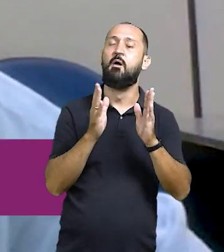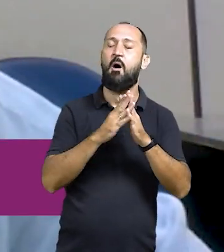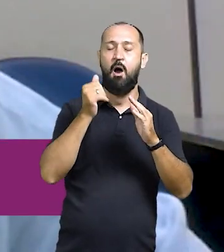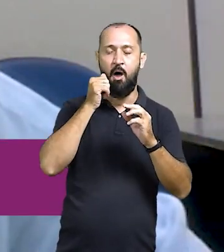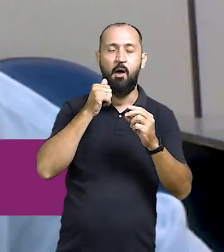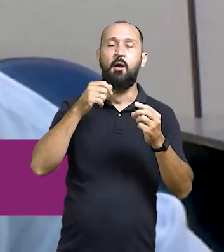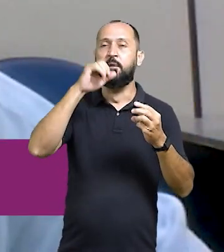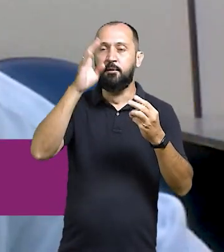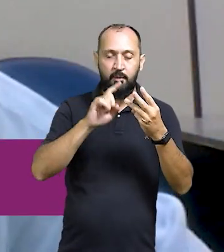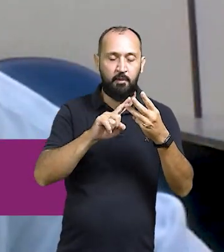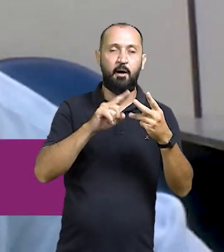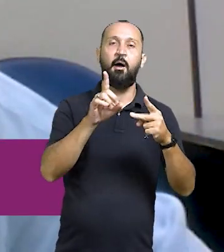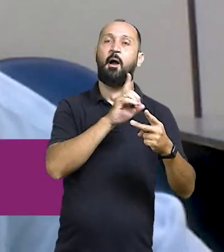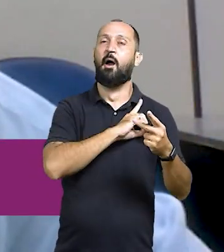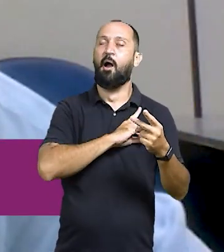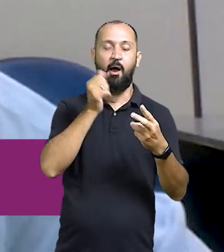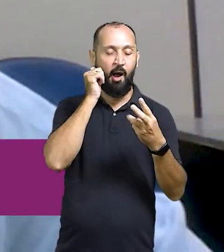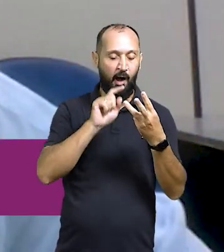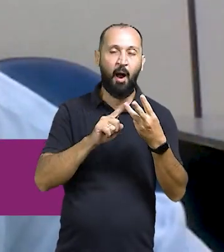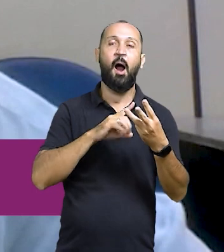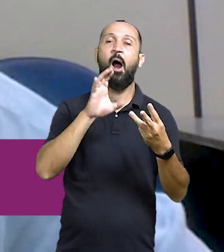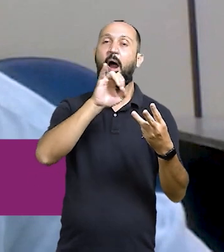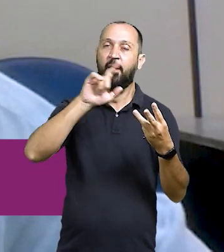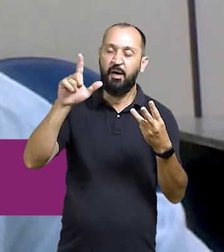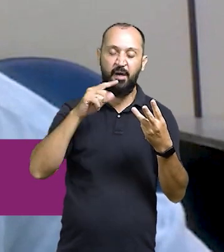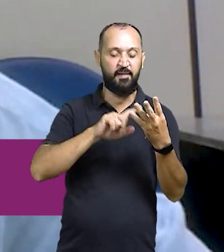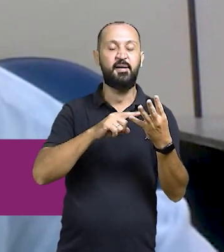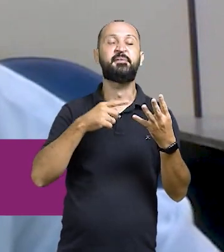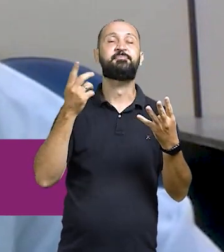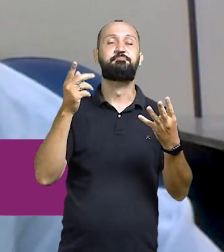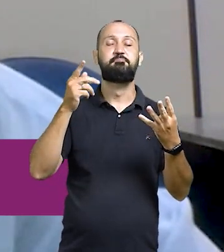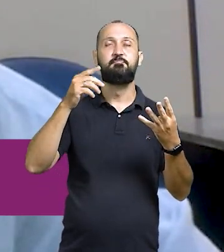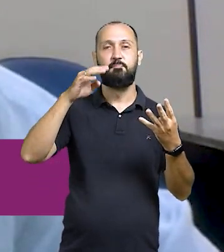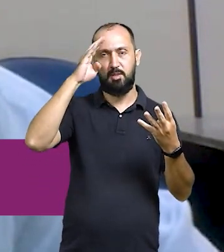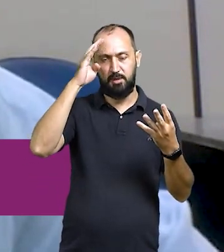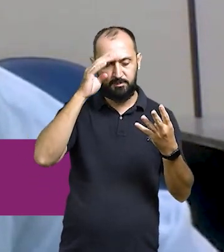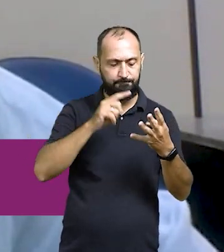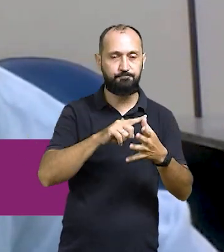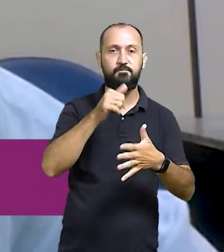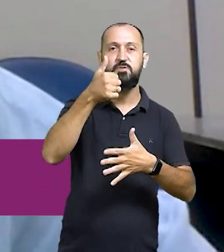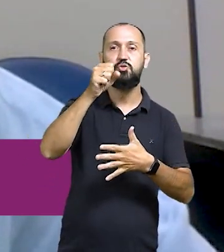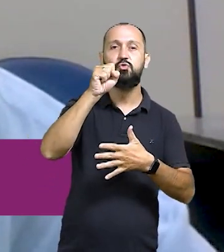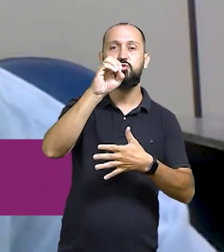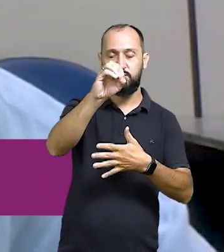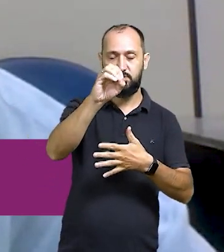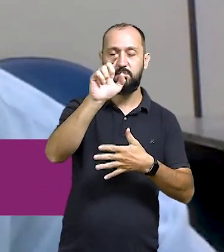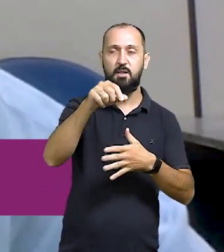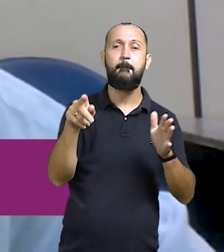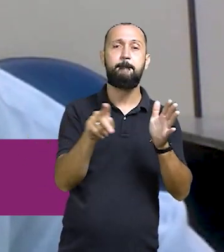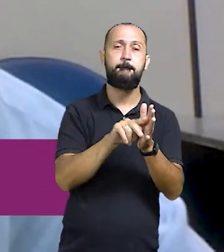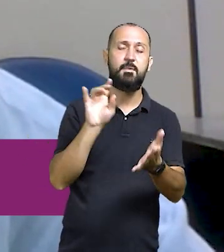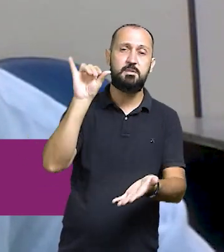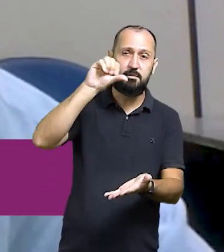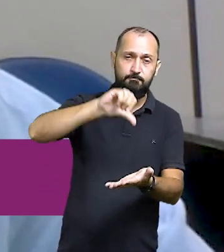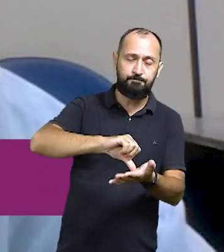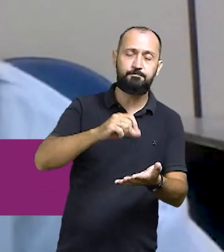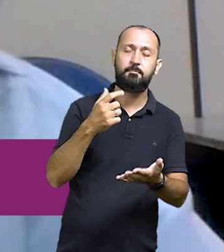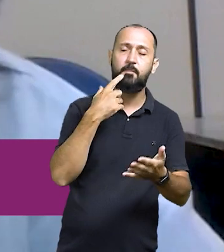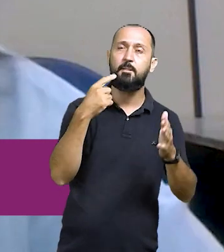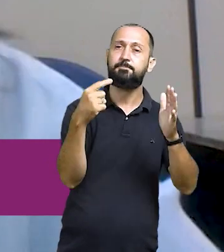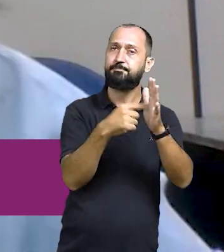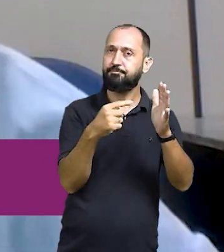da inclusão digital, da mídia, do uso de tecnologias. E a gente tem discutido isso e